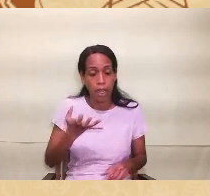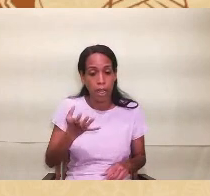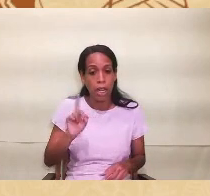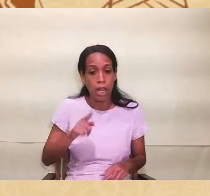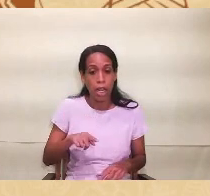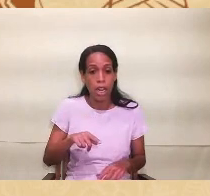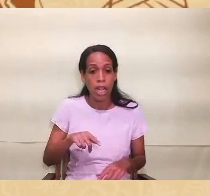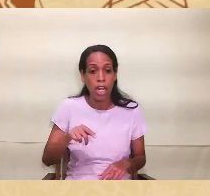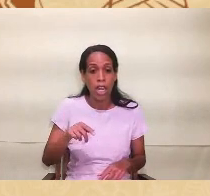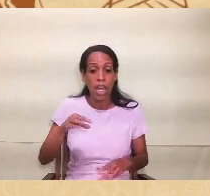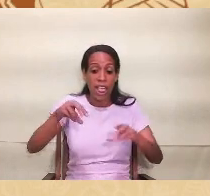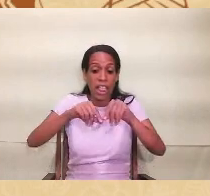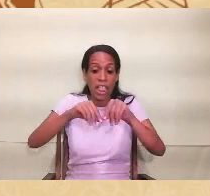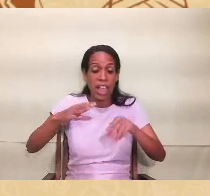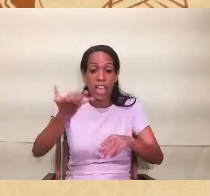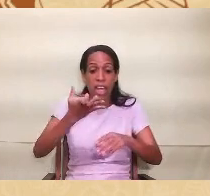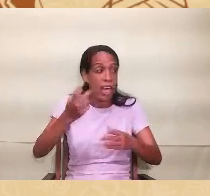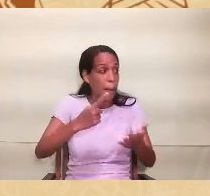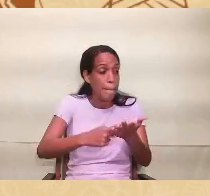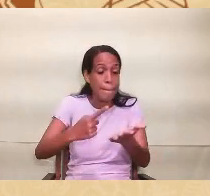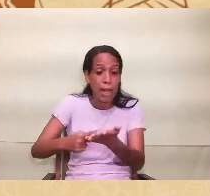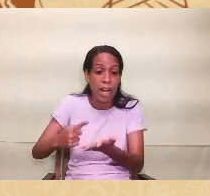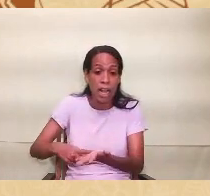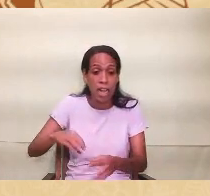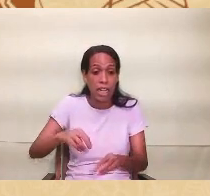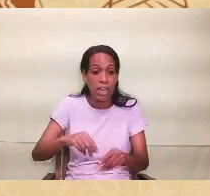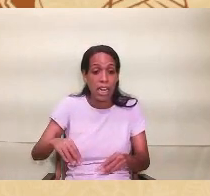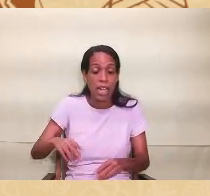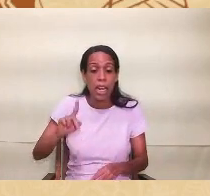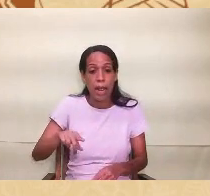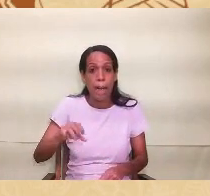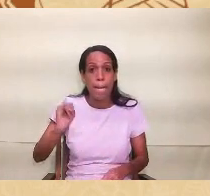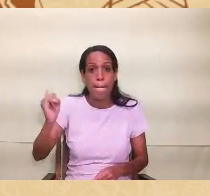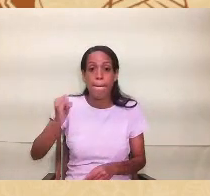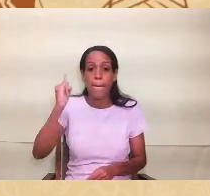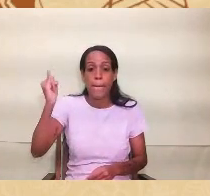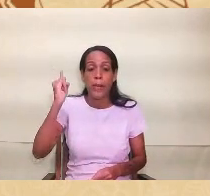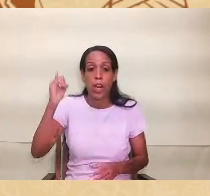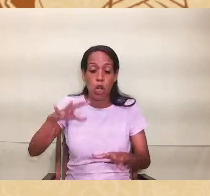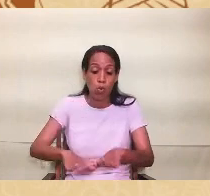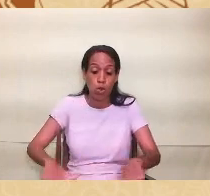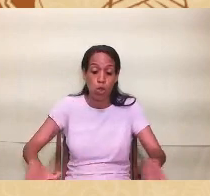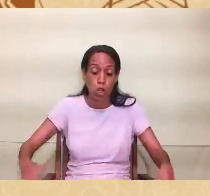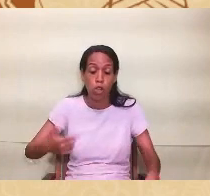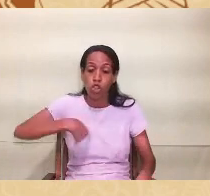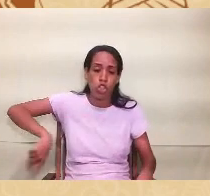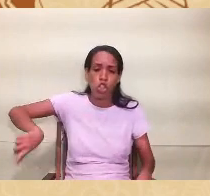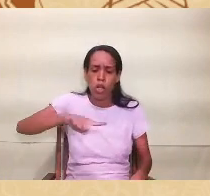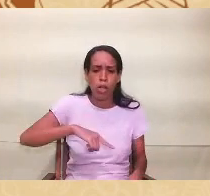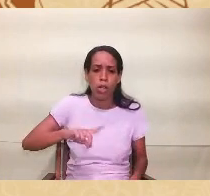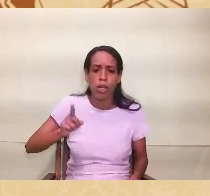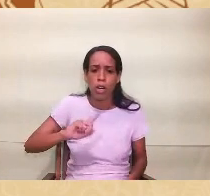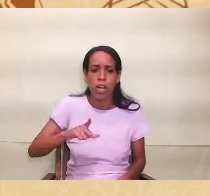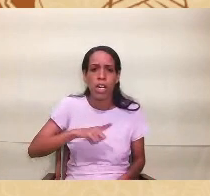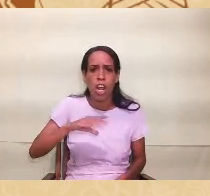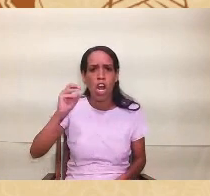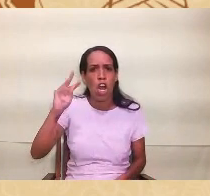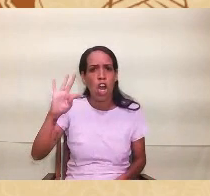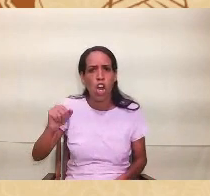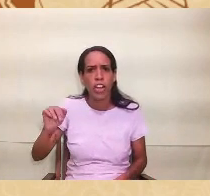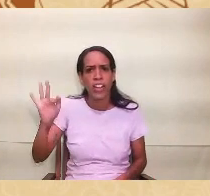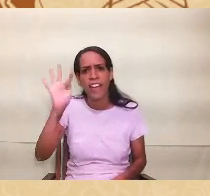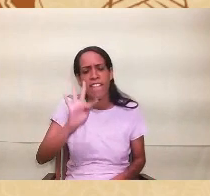é terra, é demarcação de terra. Isso é o primordial, isso é o chão da gente. Não adianta a gente ter cota na universidade se não tiver terra